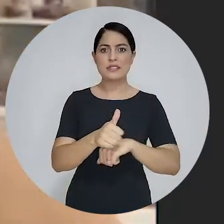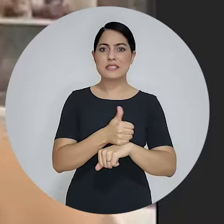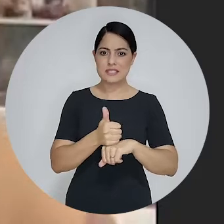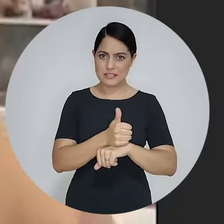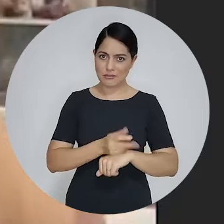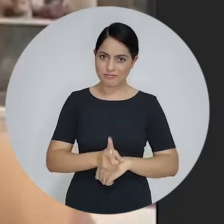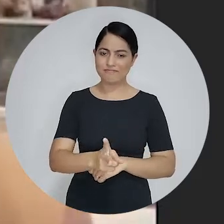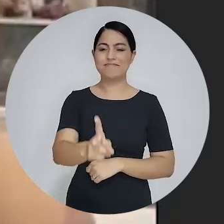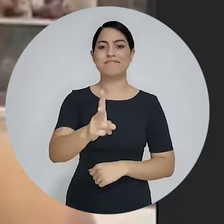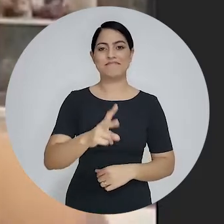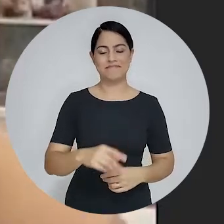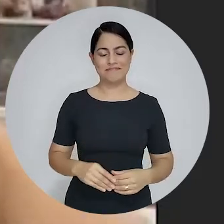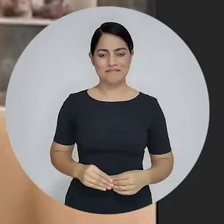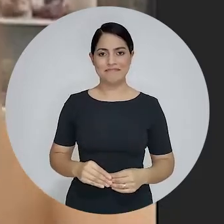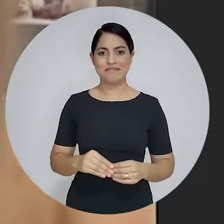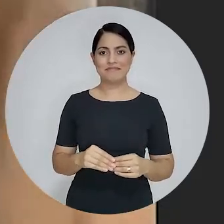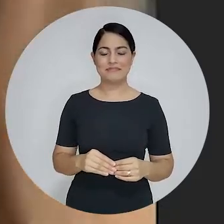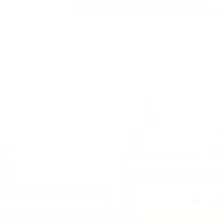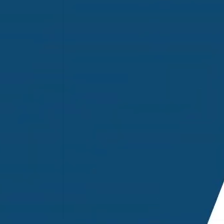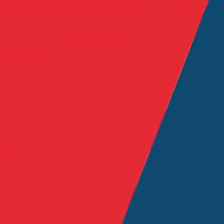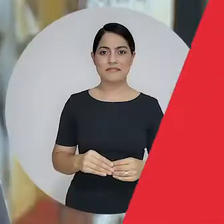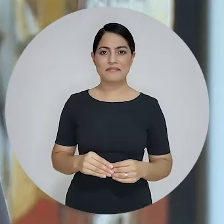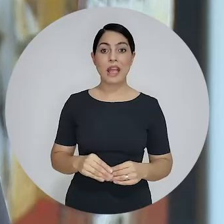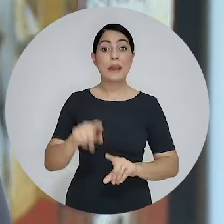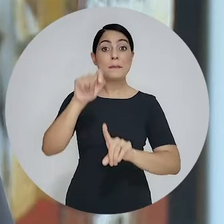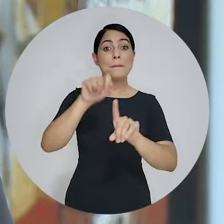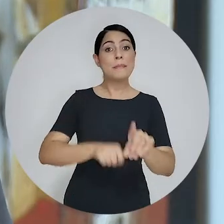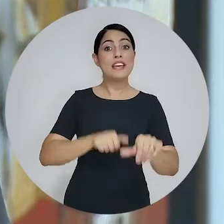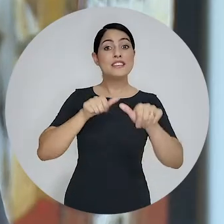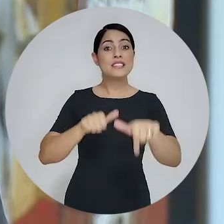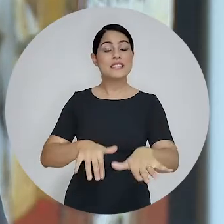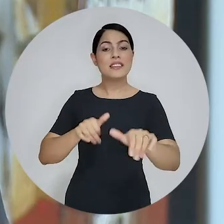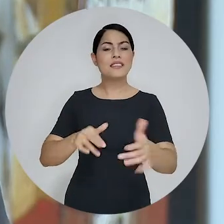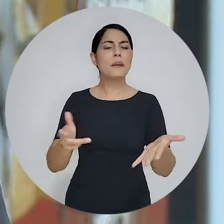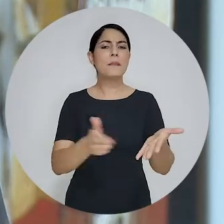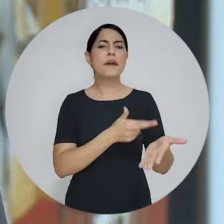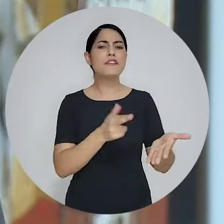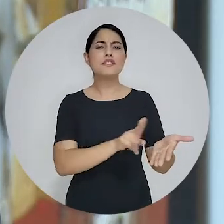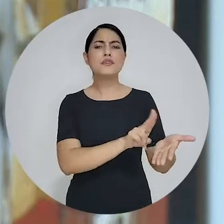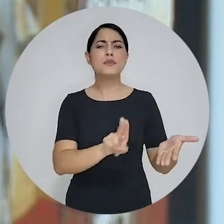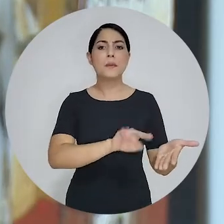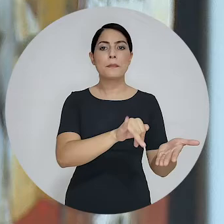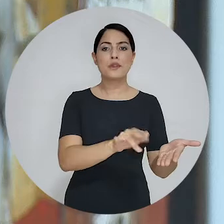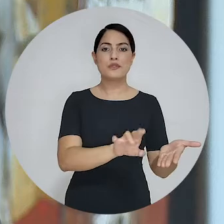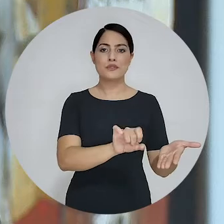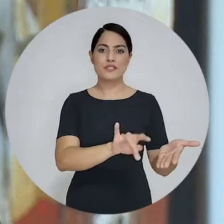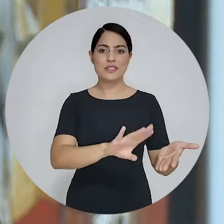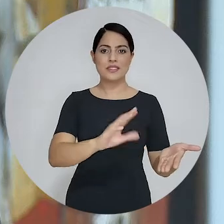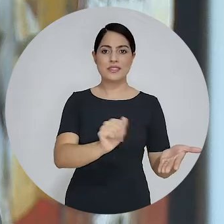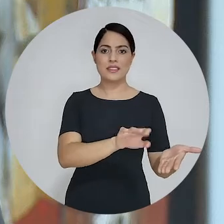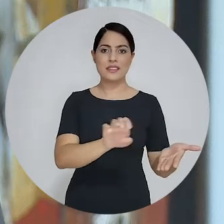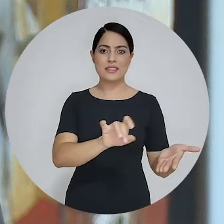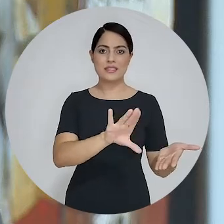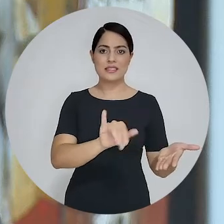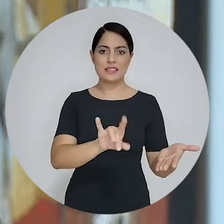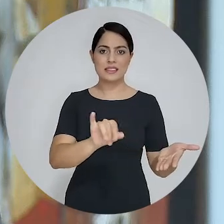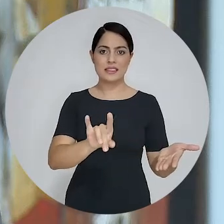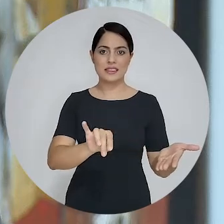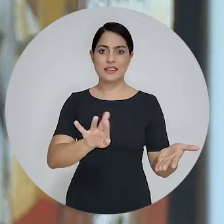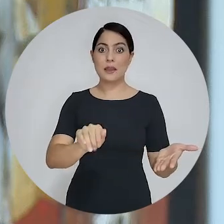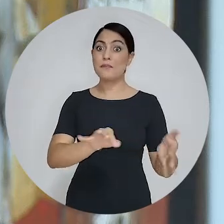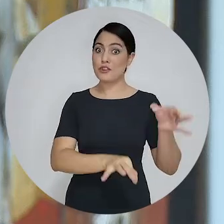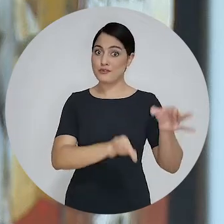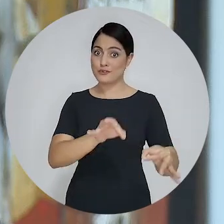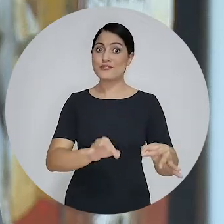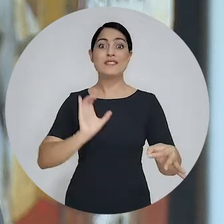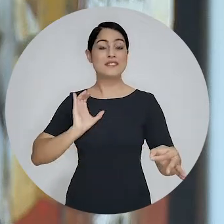continuar desenvolvendo a nossa profissão. A edição de setembro da revista Justiça e Cidadania já está